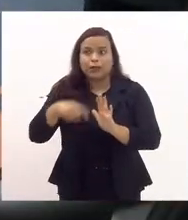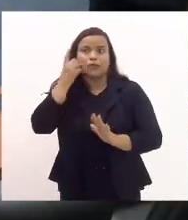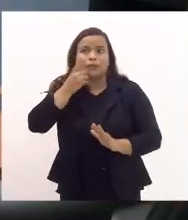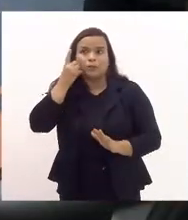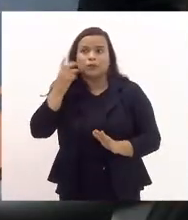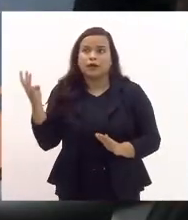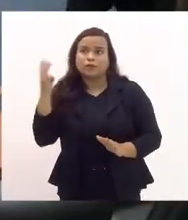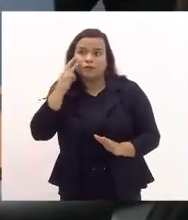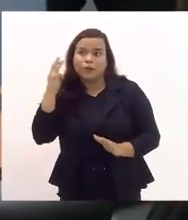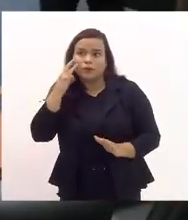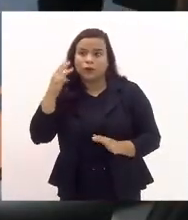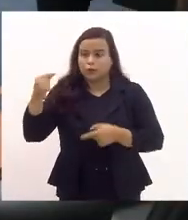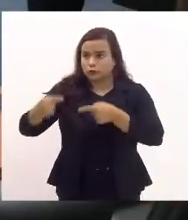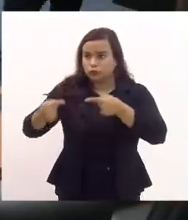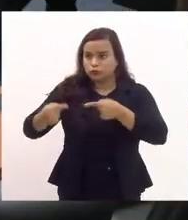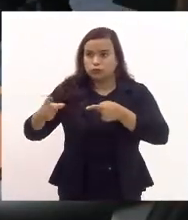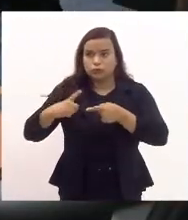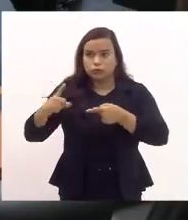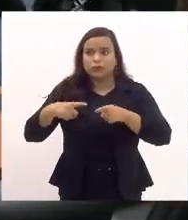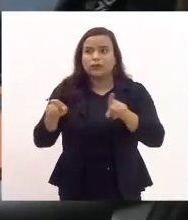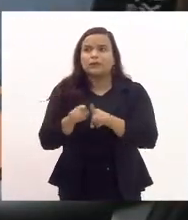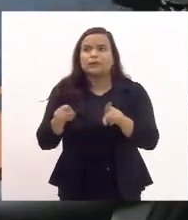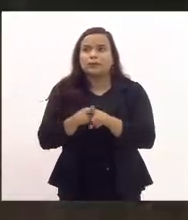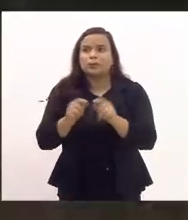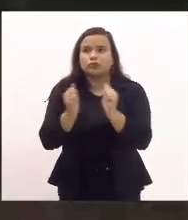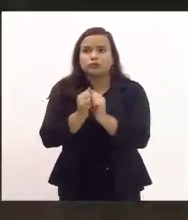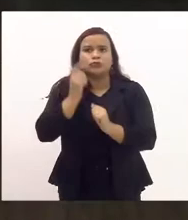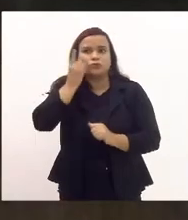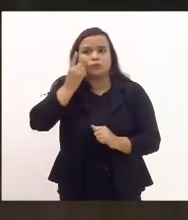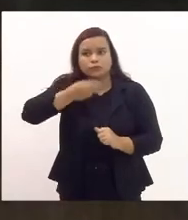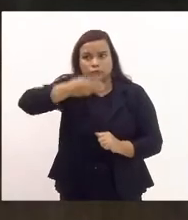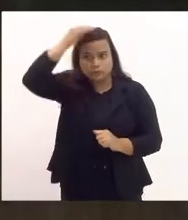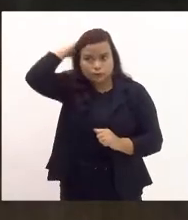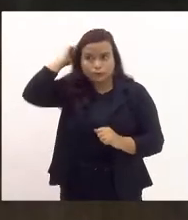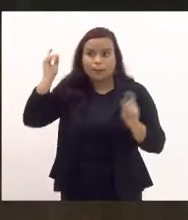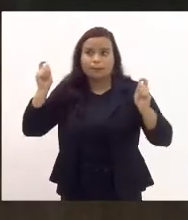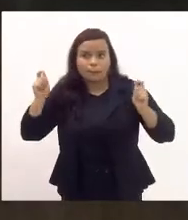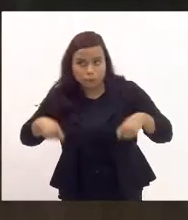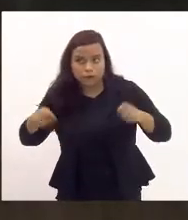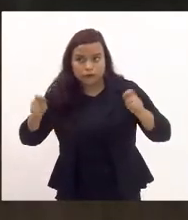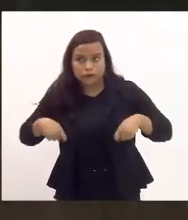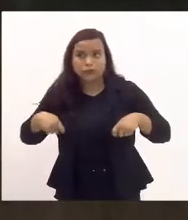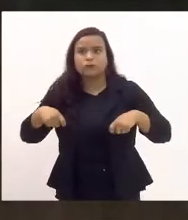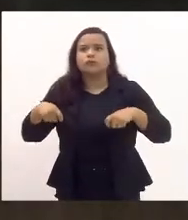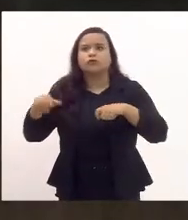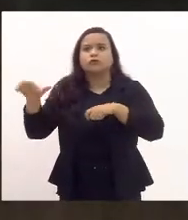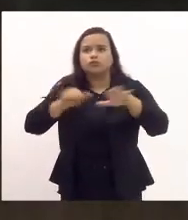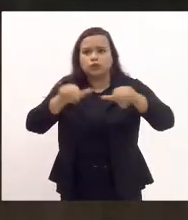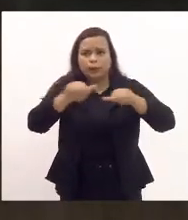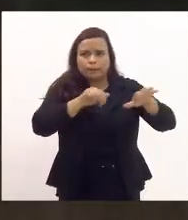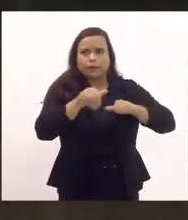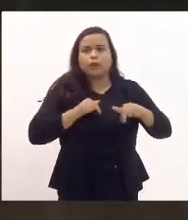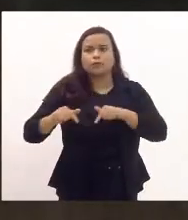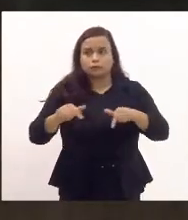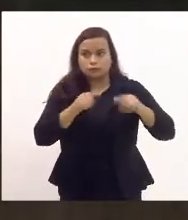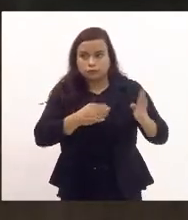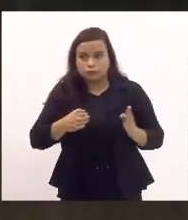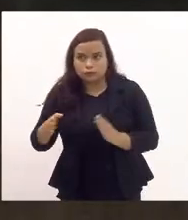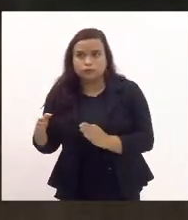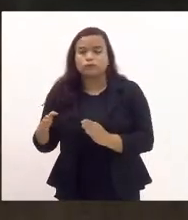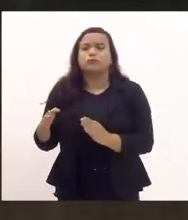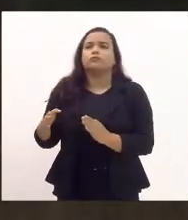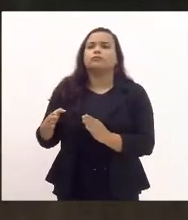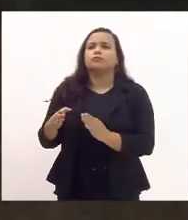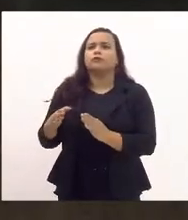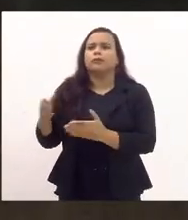discutindo ali com ele com o deputado Márcio Pacheco a possibilidade chamar os trabalhos as a ordem